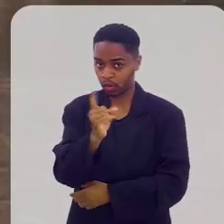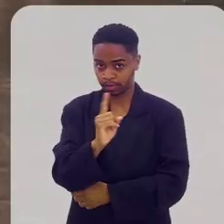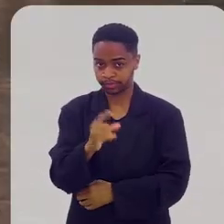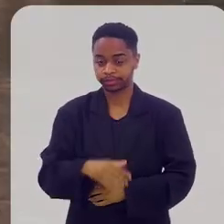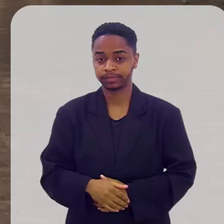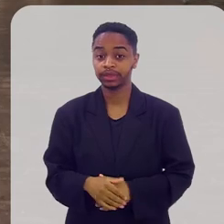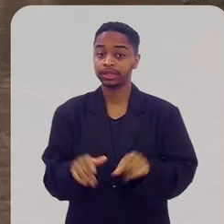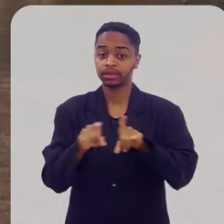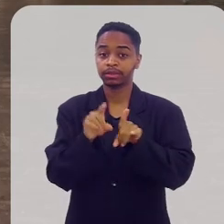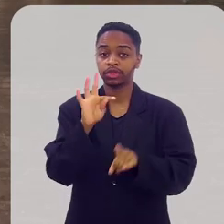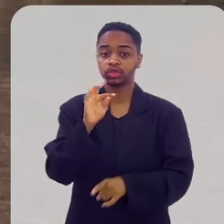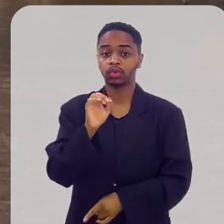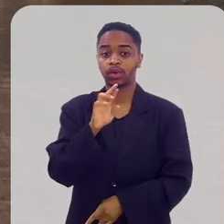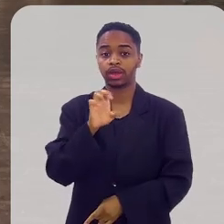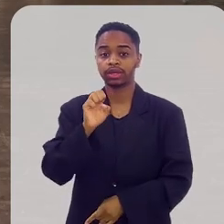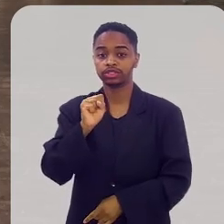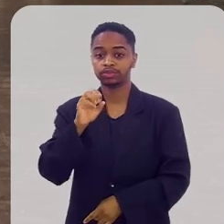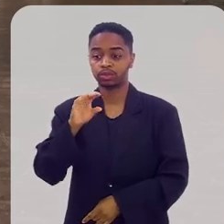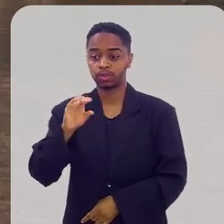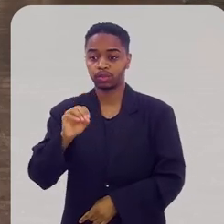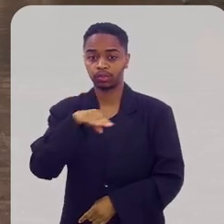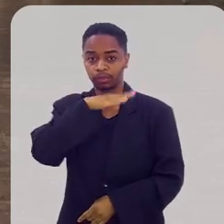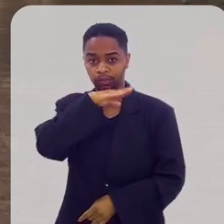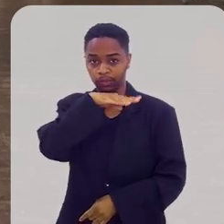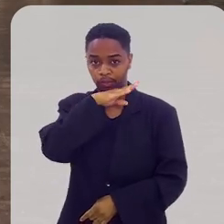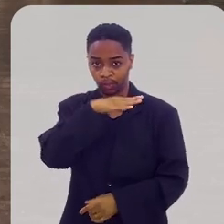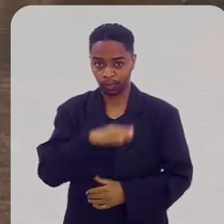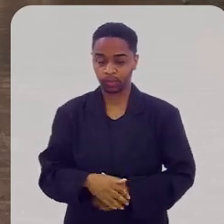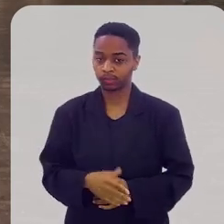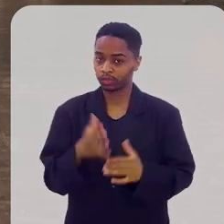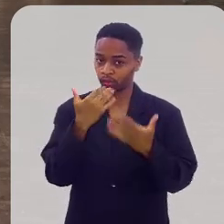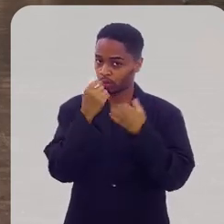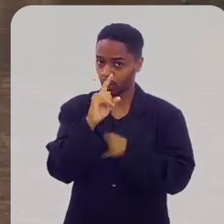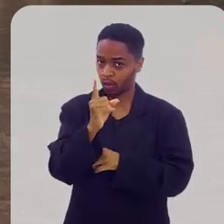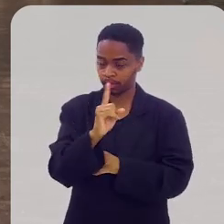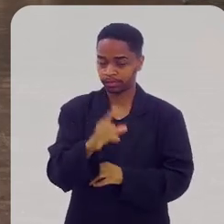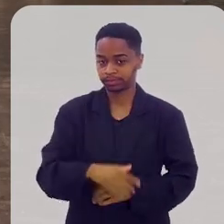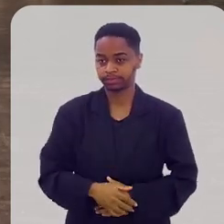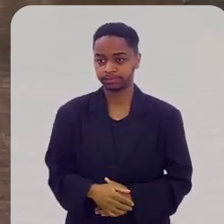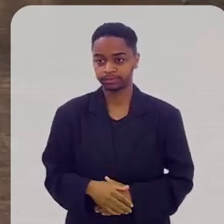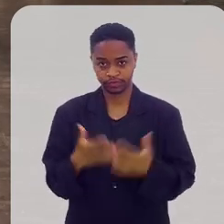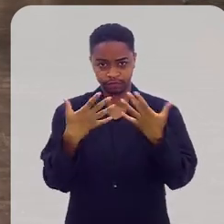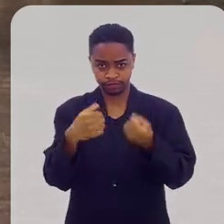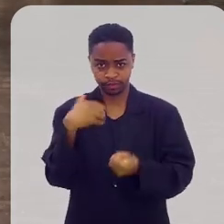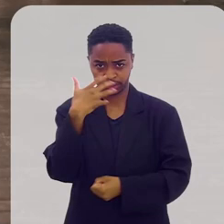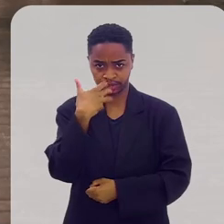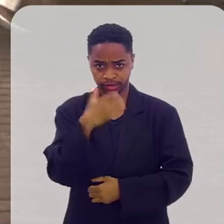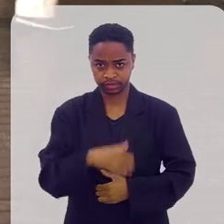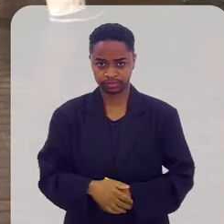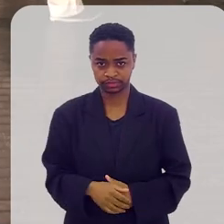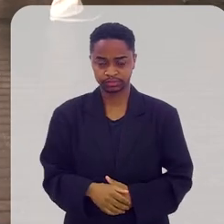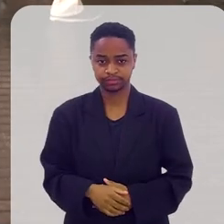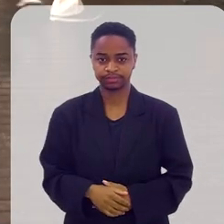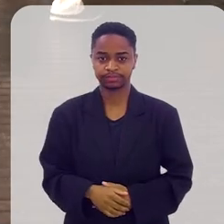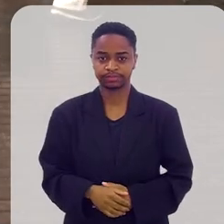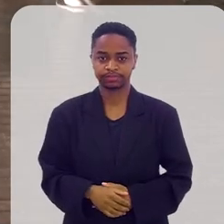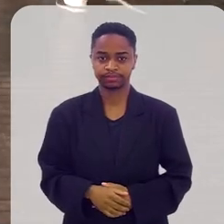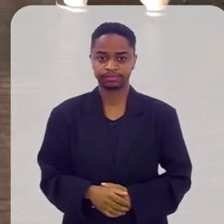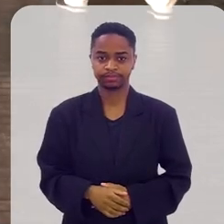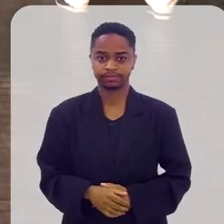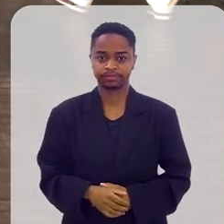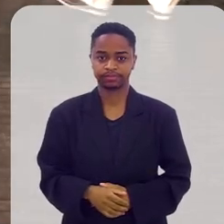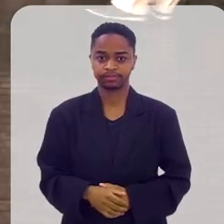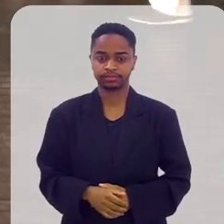Hã? Torresmo e ovo cozido. Não coma. Tô brincando. Vamos cantar, Iago? Vem pra cá, Iago. Vem